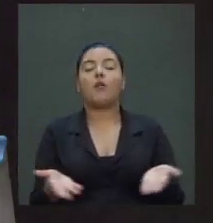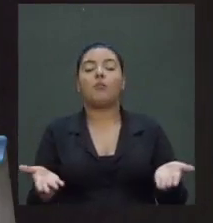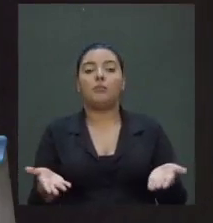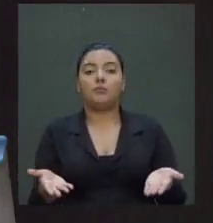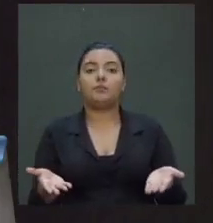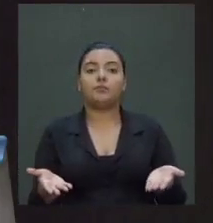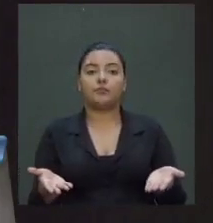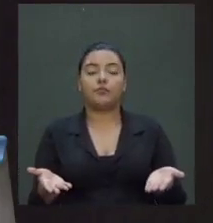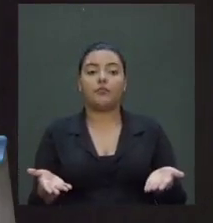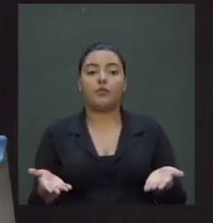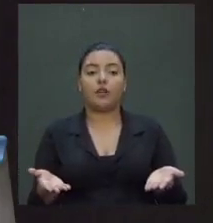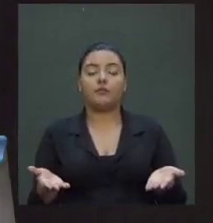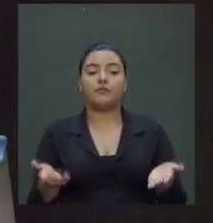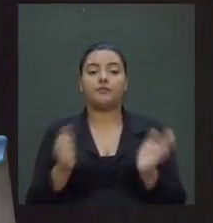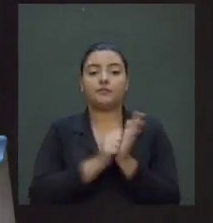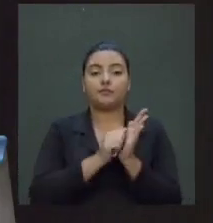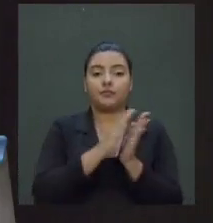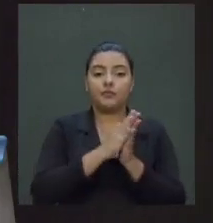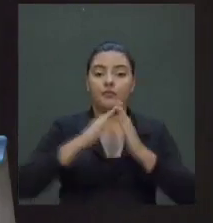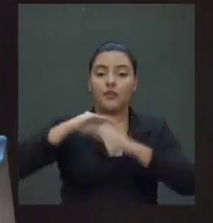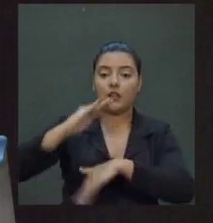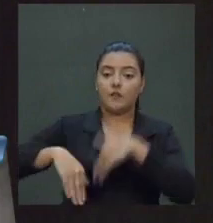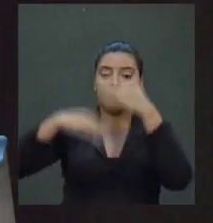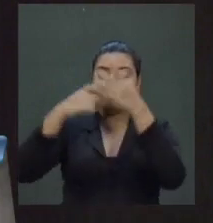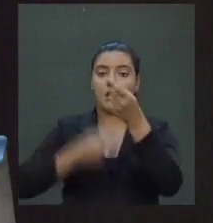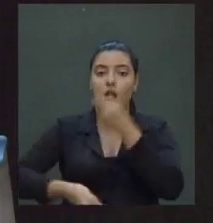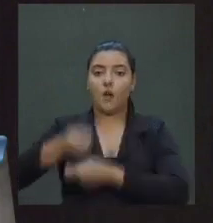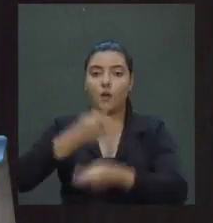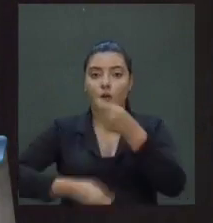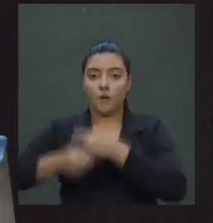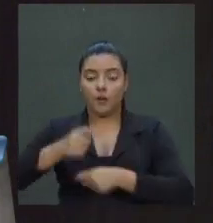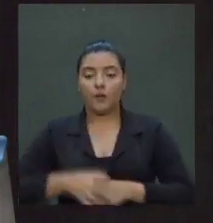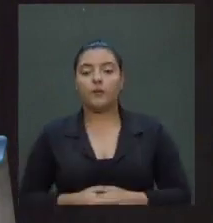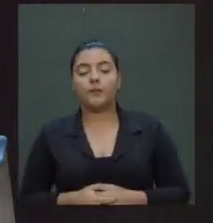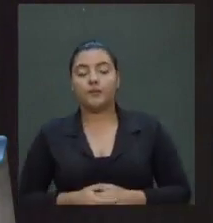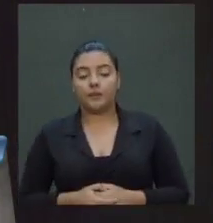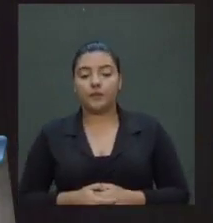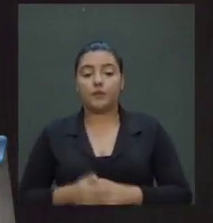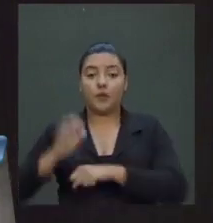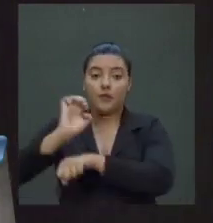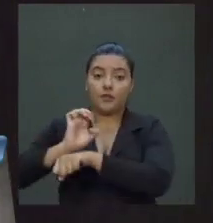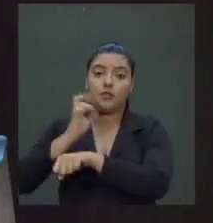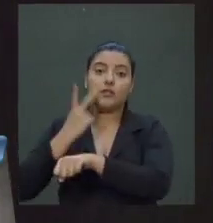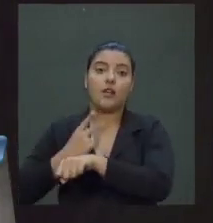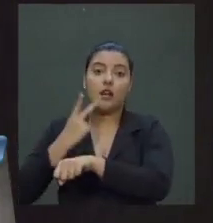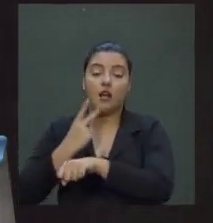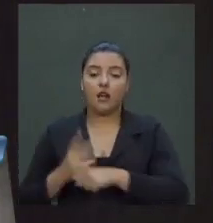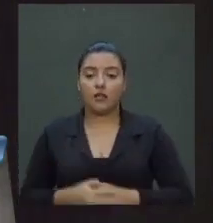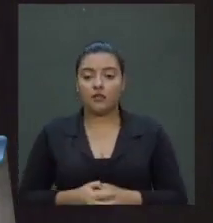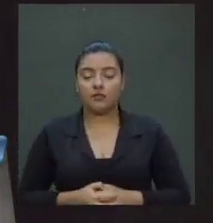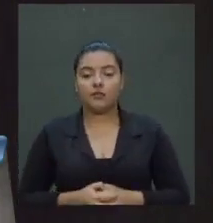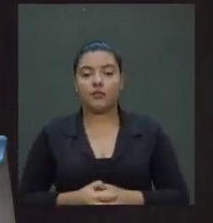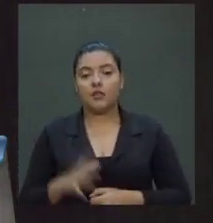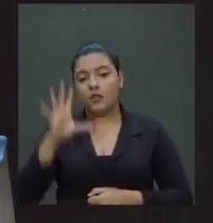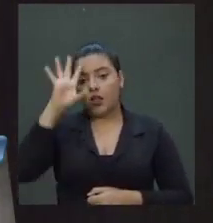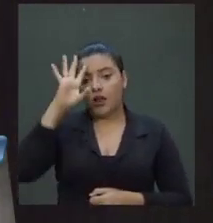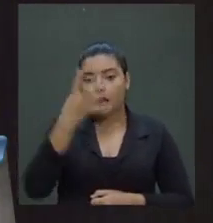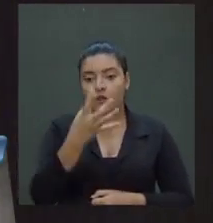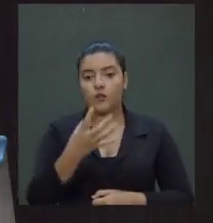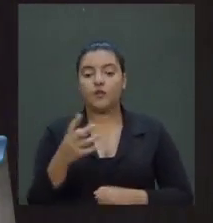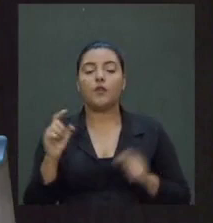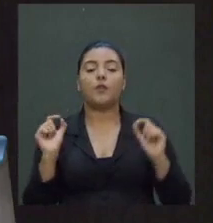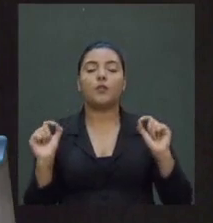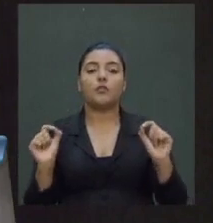a agenda do desenvolvimento econômico. O Estado do Ceará resolveu atrair